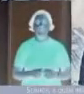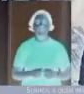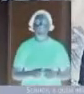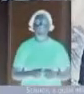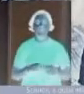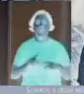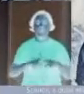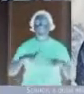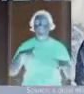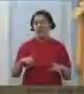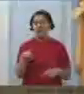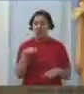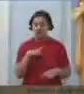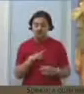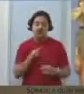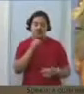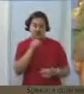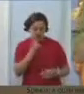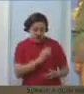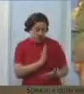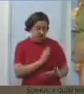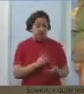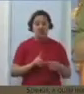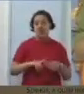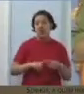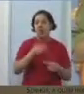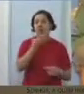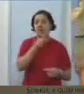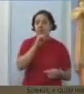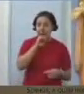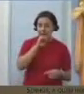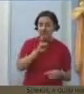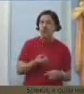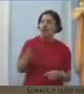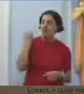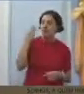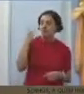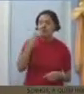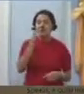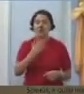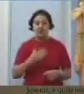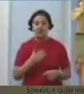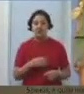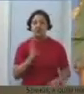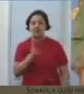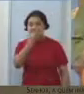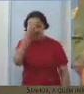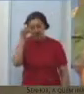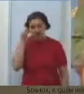Ah, eu tenho mágoa porque um dia meu pai me falou isso. E quantas outras coisas que seu pai falou que você já esqueceu?